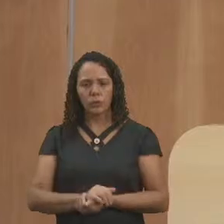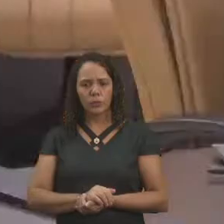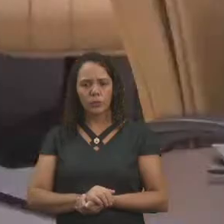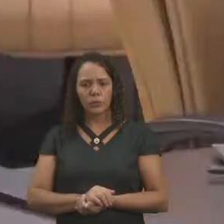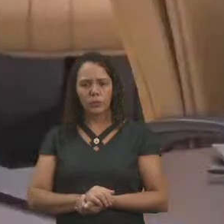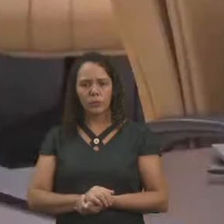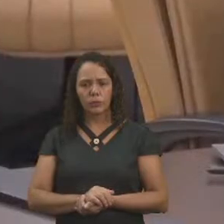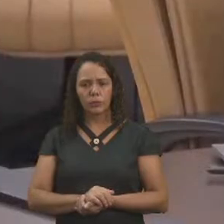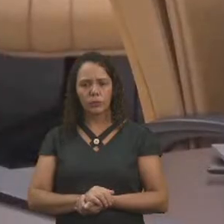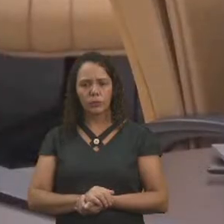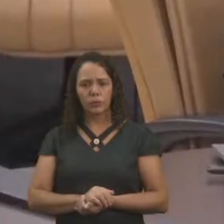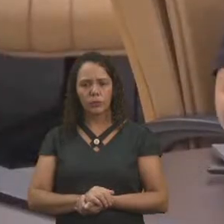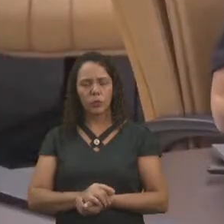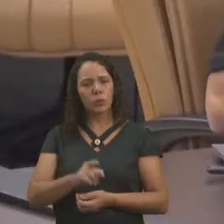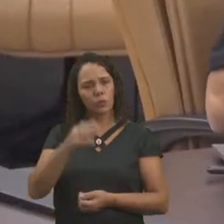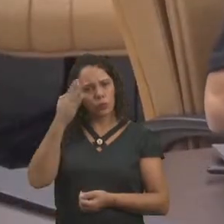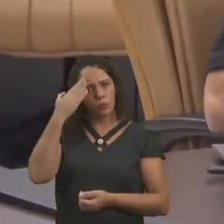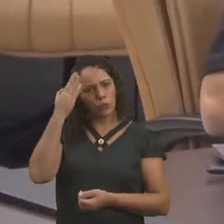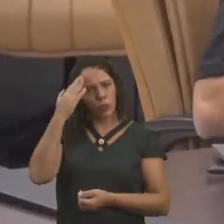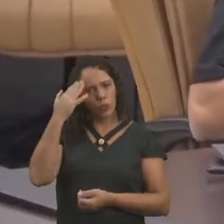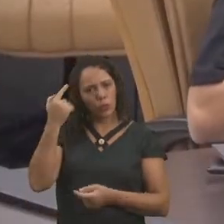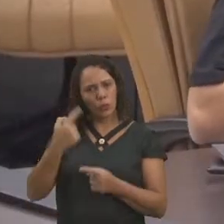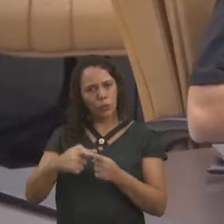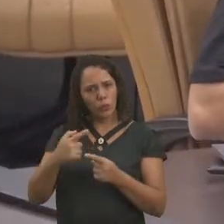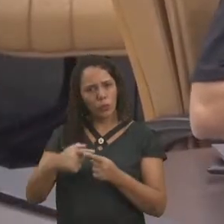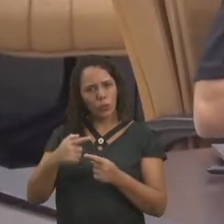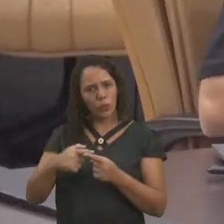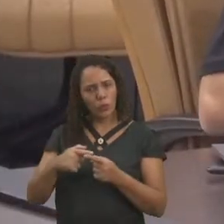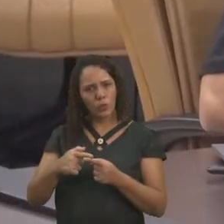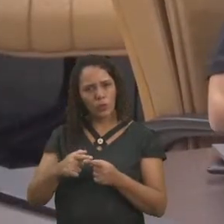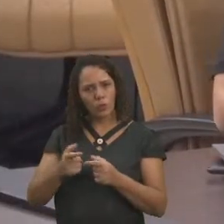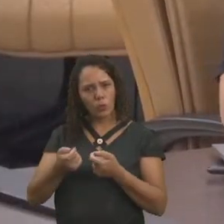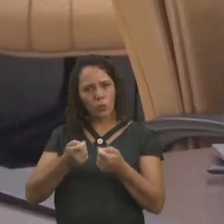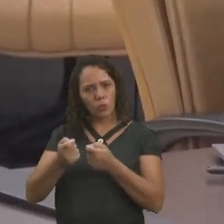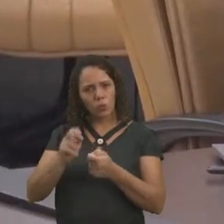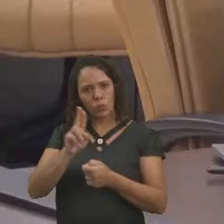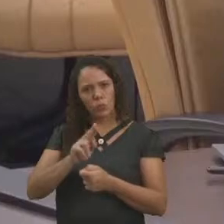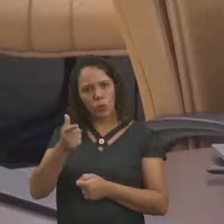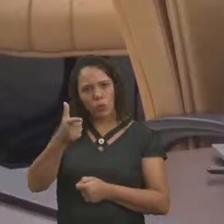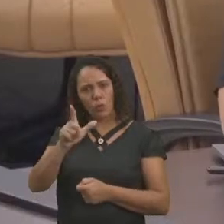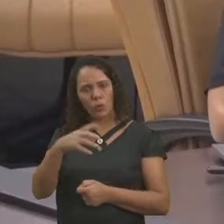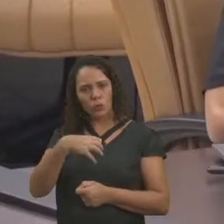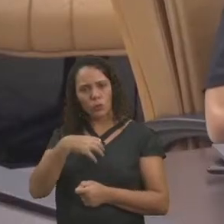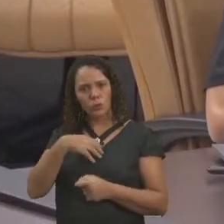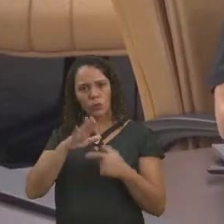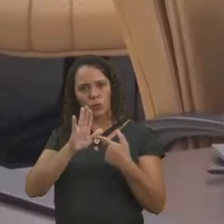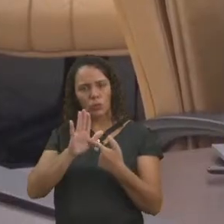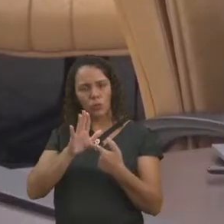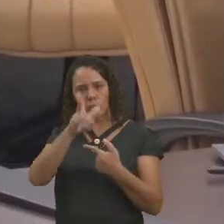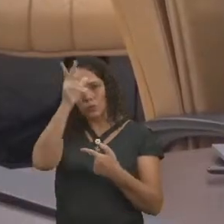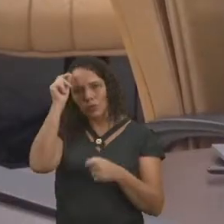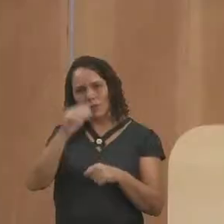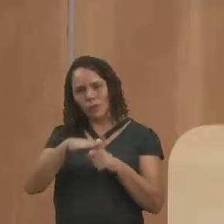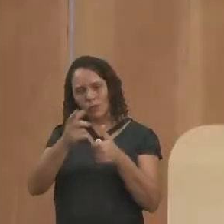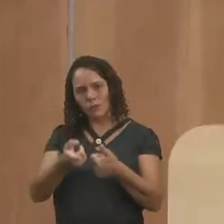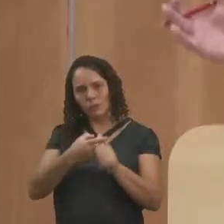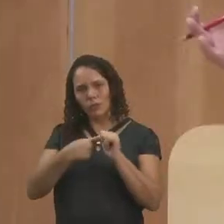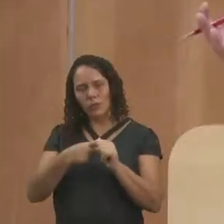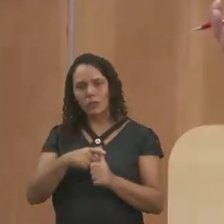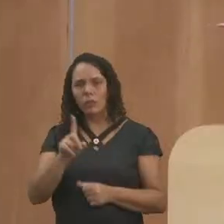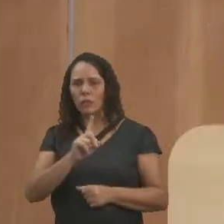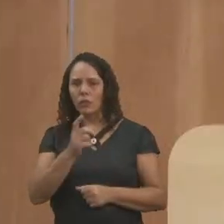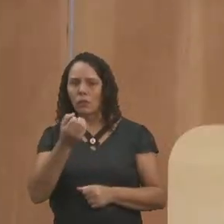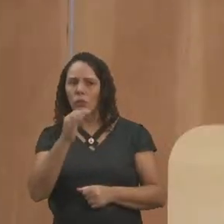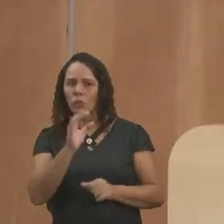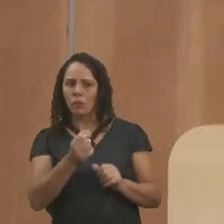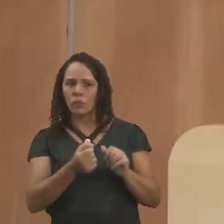Você tem ciência do porquê o controlador usa outro método que mostra que a prefeitura está mais endividada do que utilizado aqui? Não é outro método, é outro